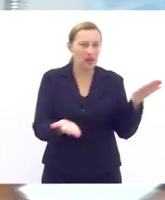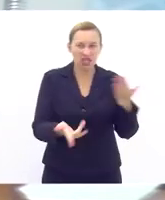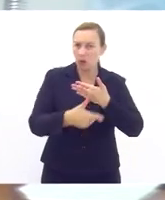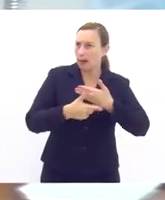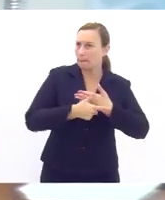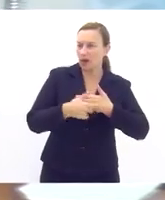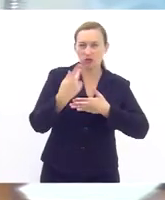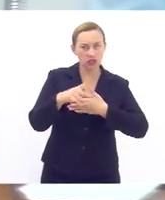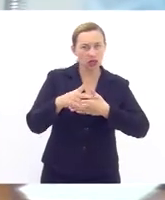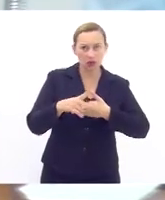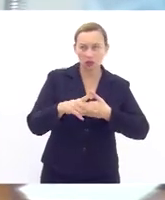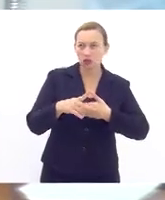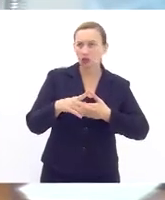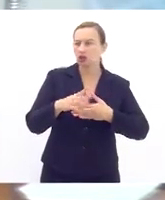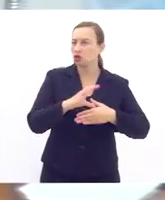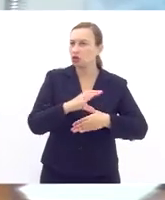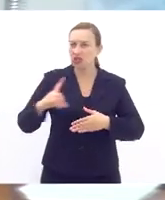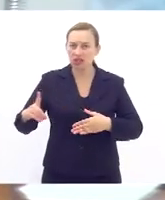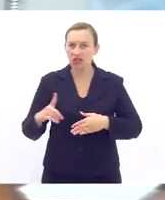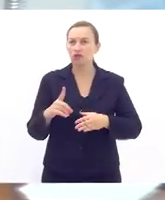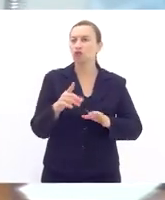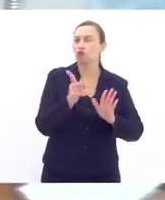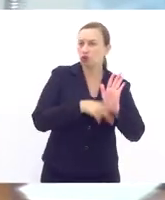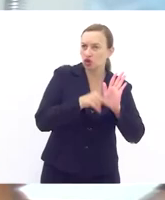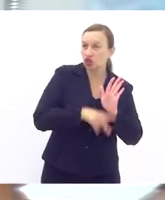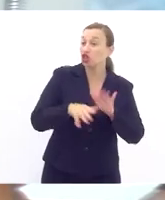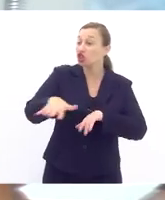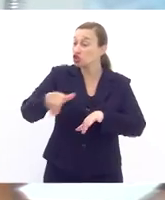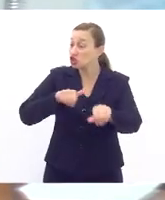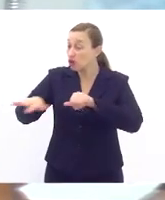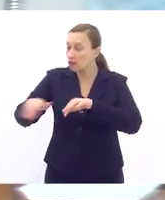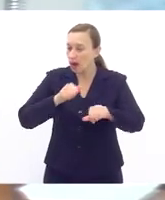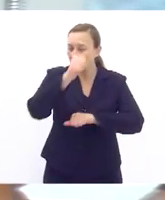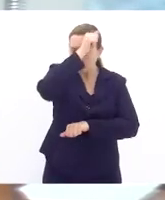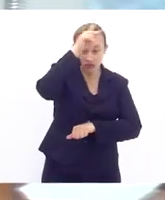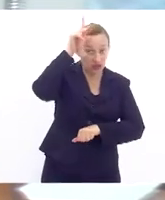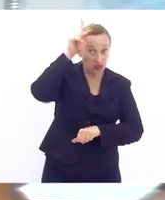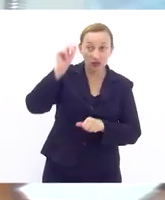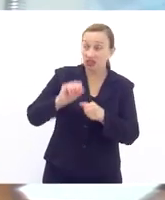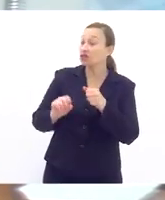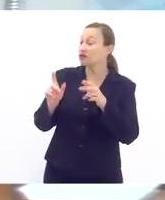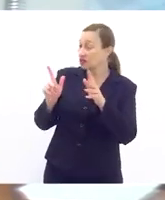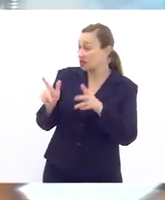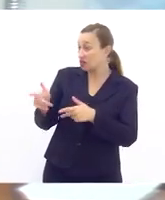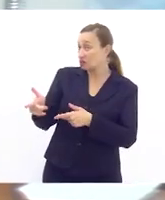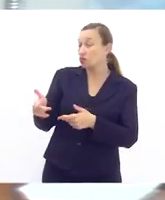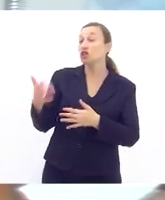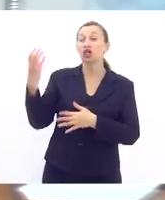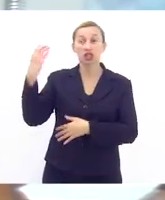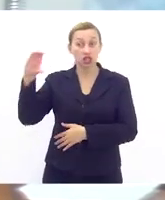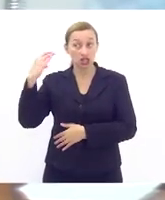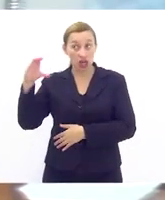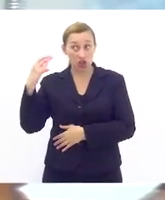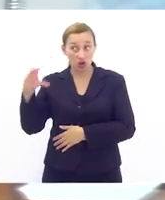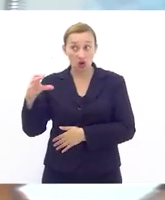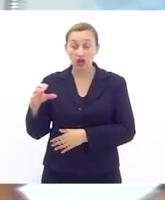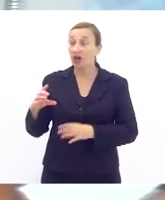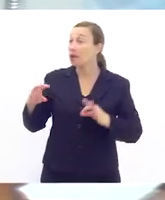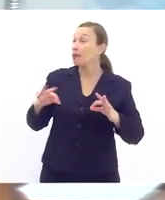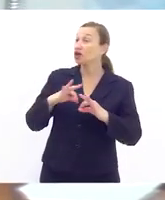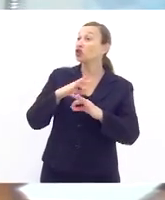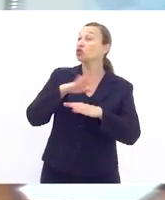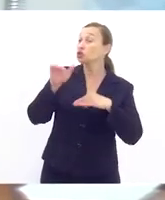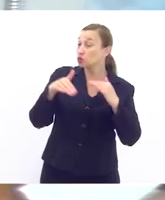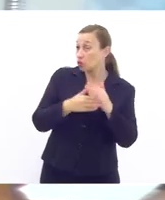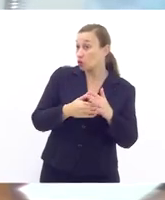de coordenação do projeto e até te chamar as prefeituras como vocês estão fazendo no caso de Niterói mas isso vale para as outras